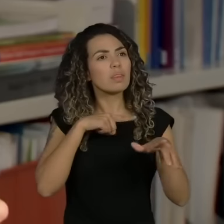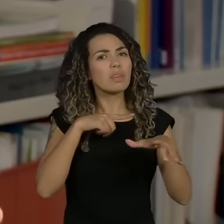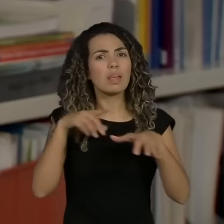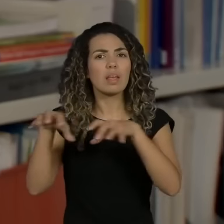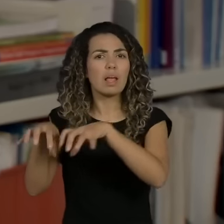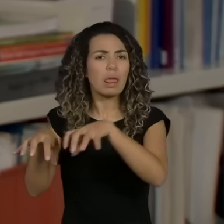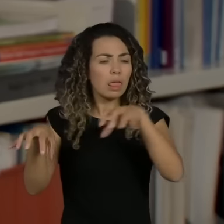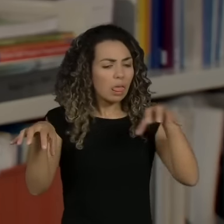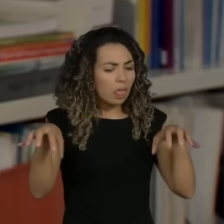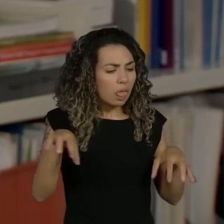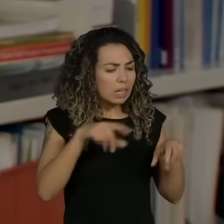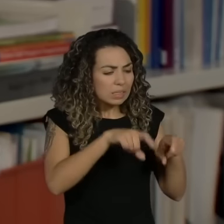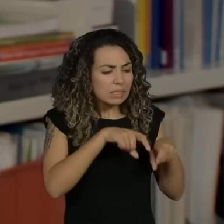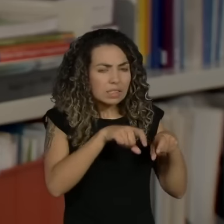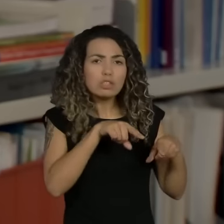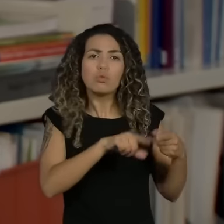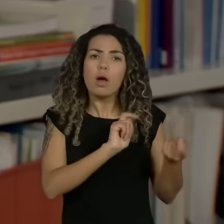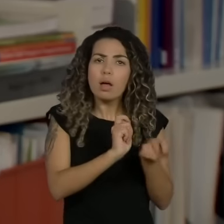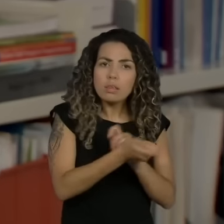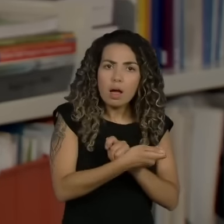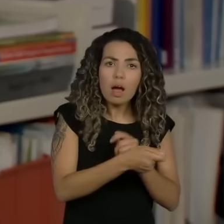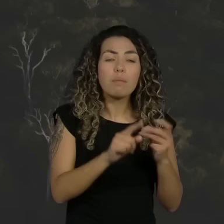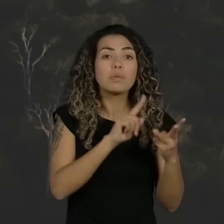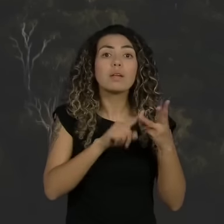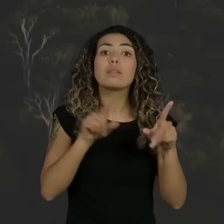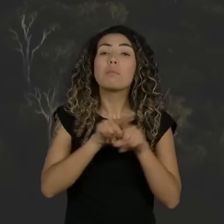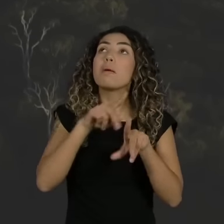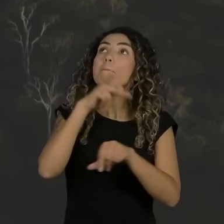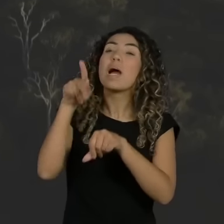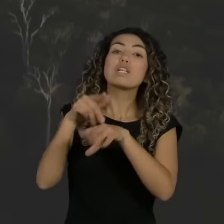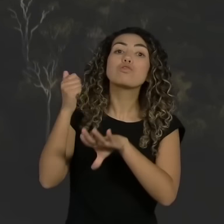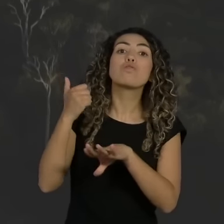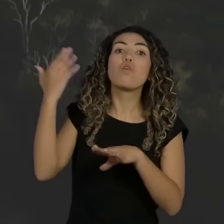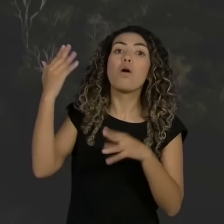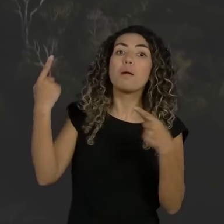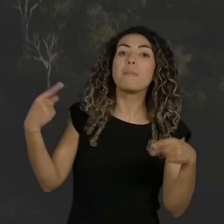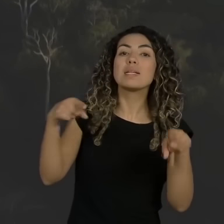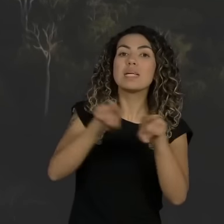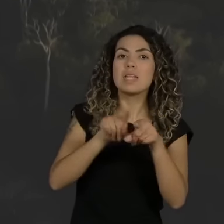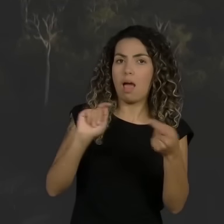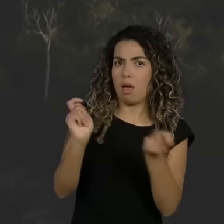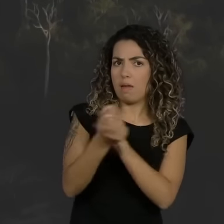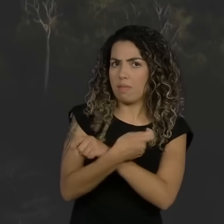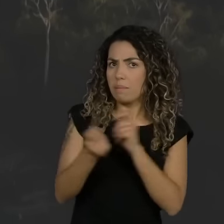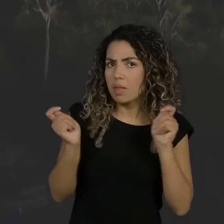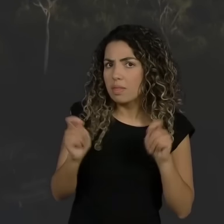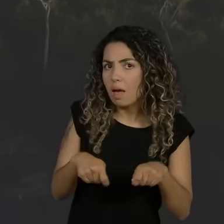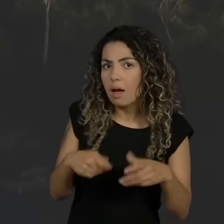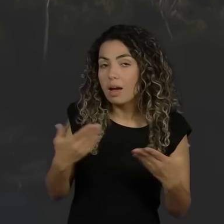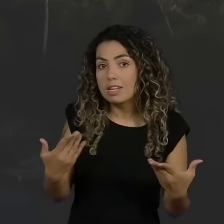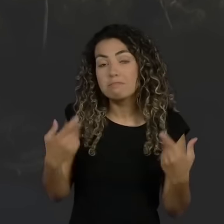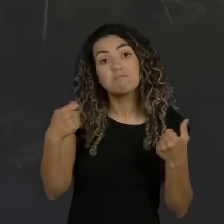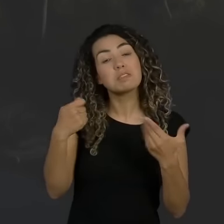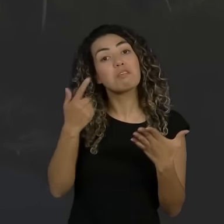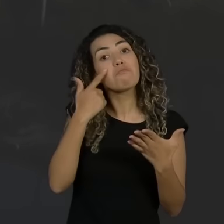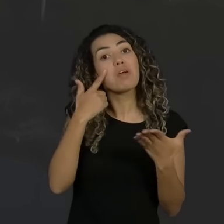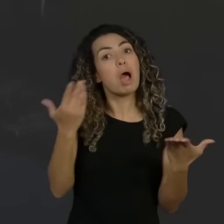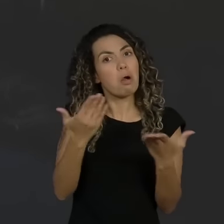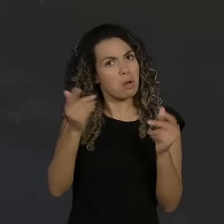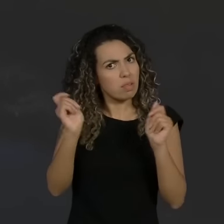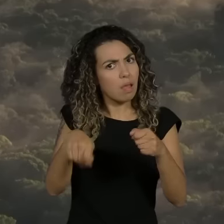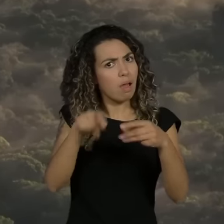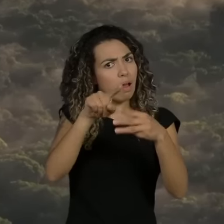e depois o papel que o Brasil quer ter na transição internacional. Resta saber se vai conseguir aproveitar essa janela, se realmente vai querer viabilizar